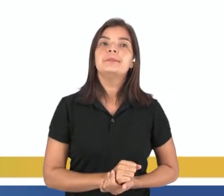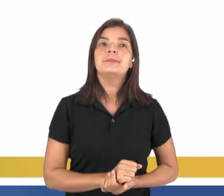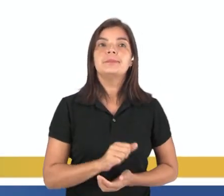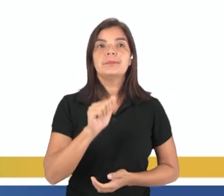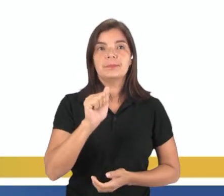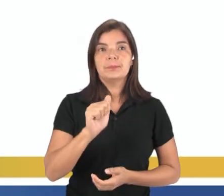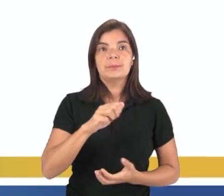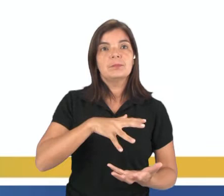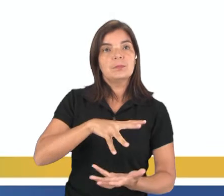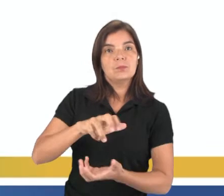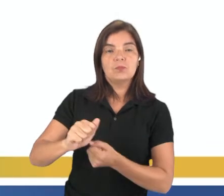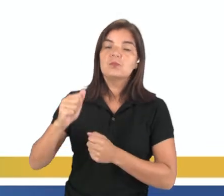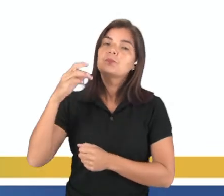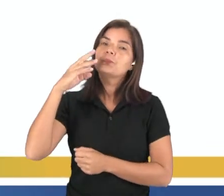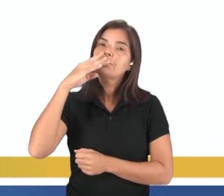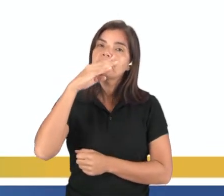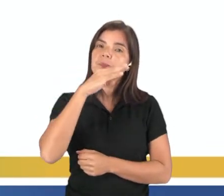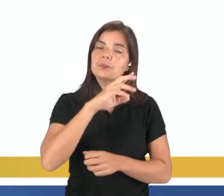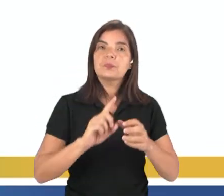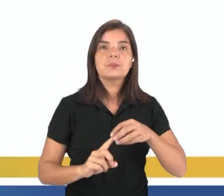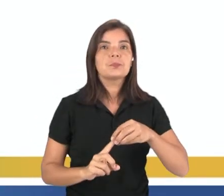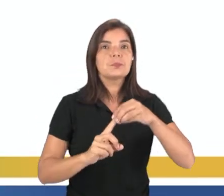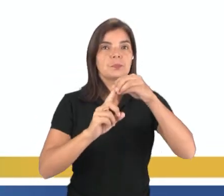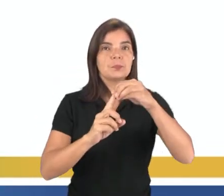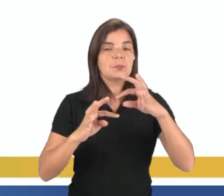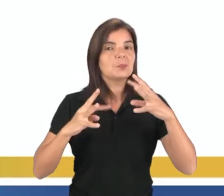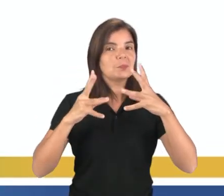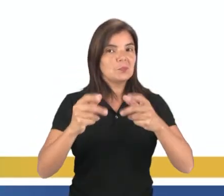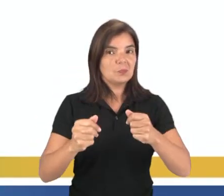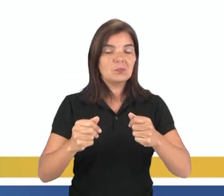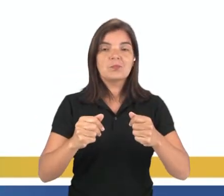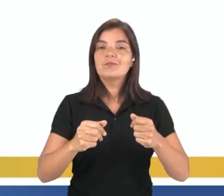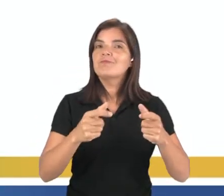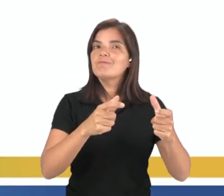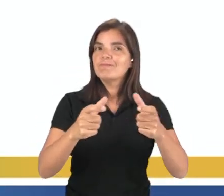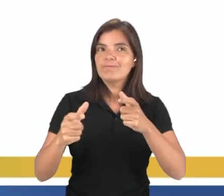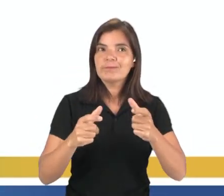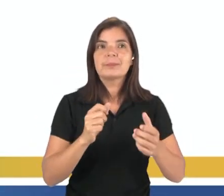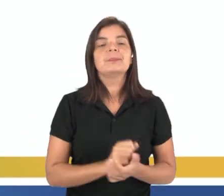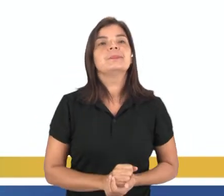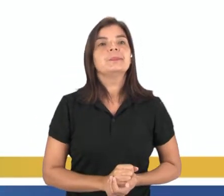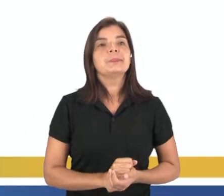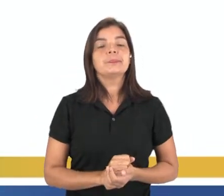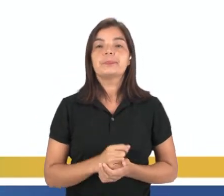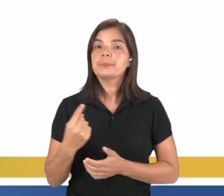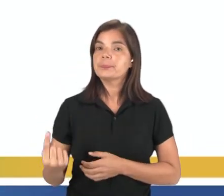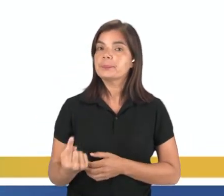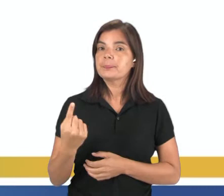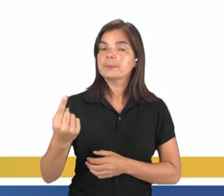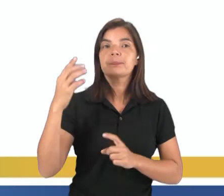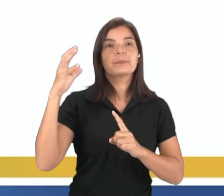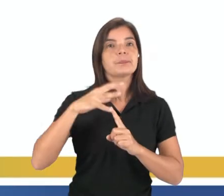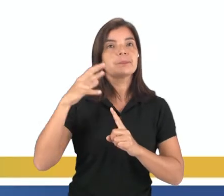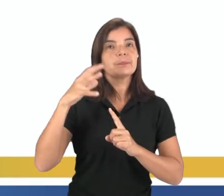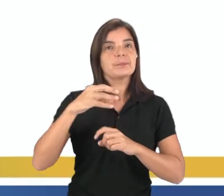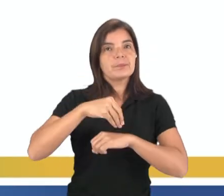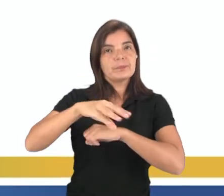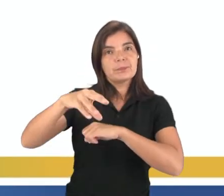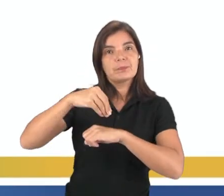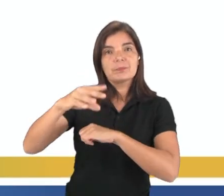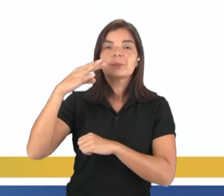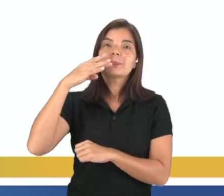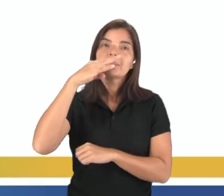Letra A. O planeta é aquecido uniformemente em toda a sua superfície. A latitude influencia na distribuição